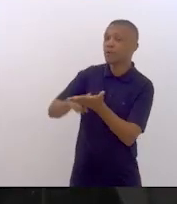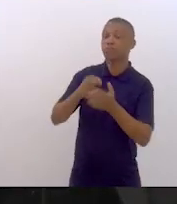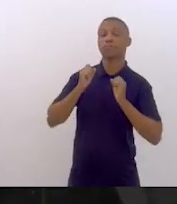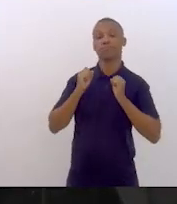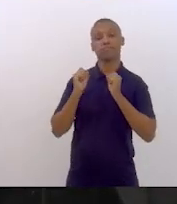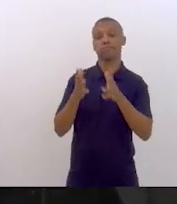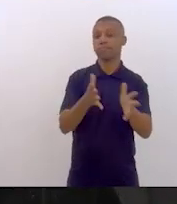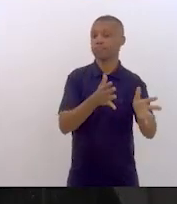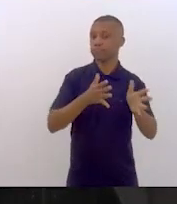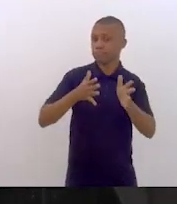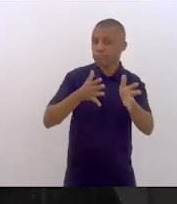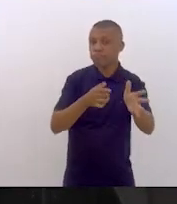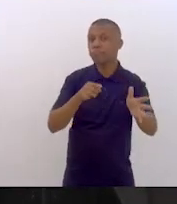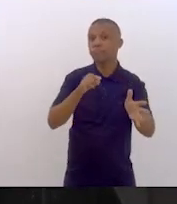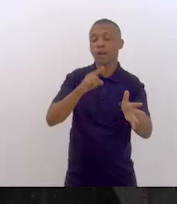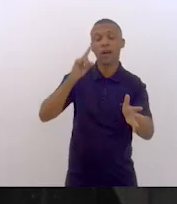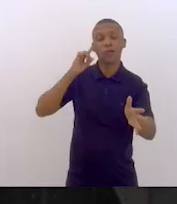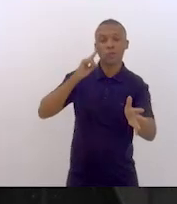auditivos